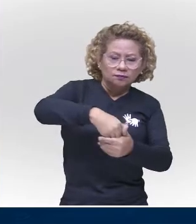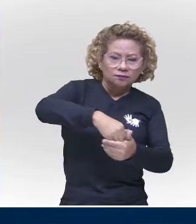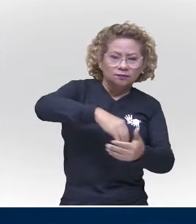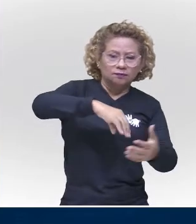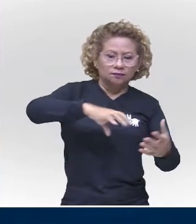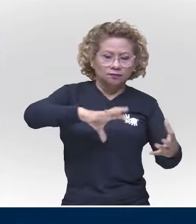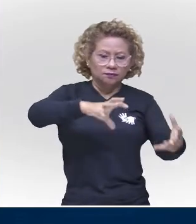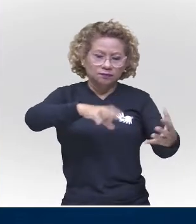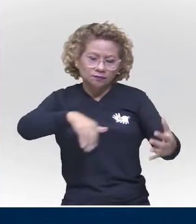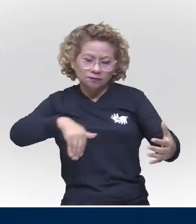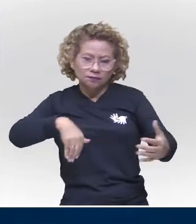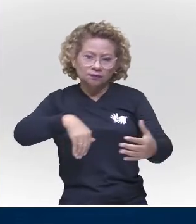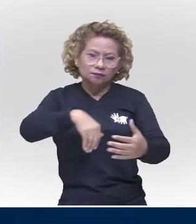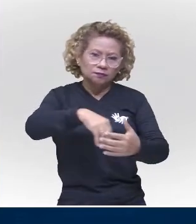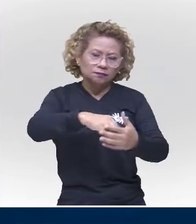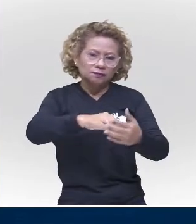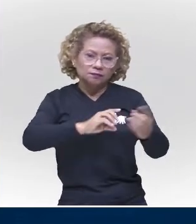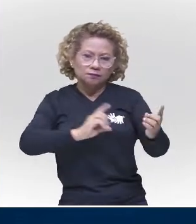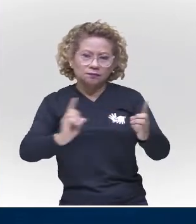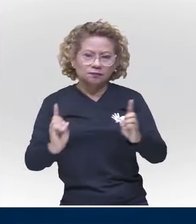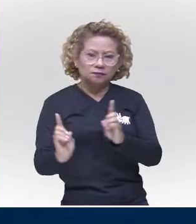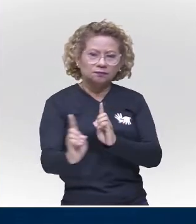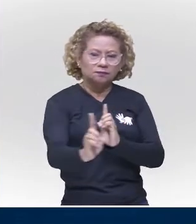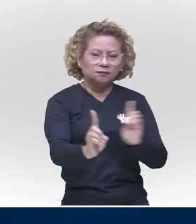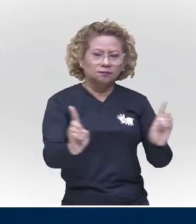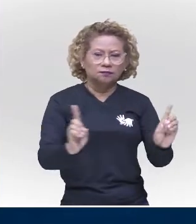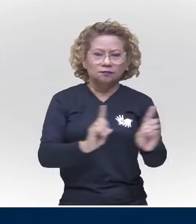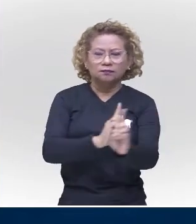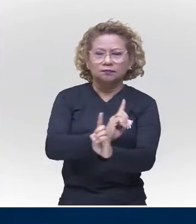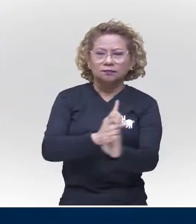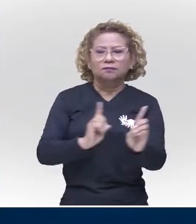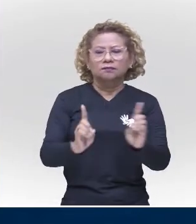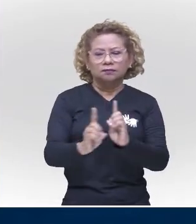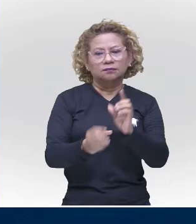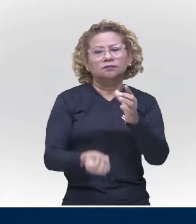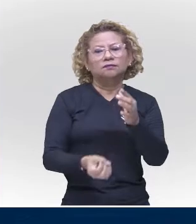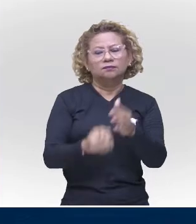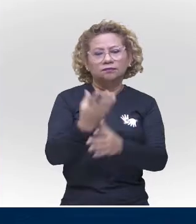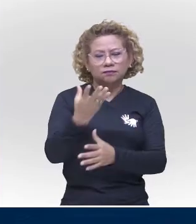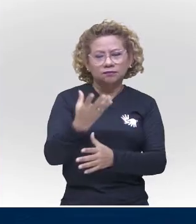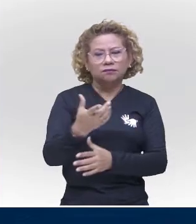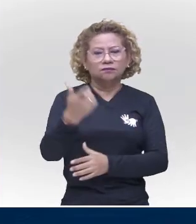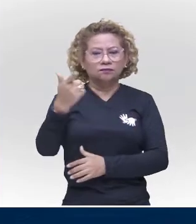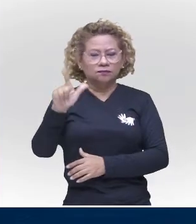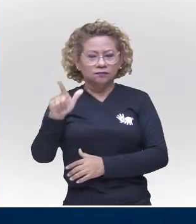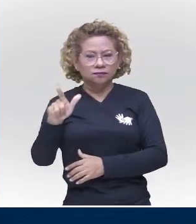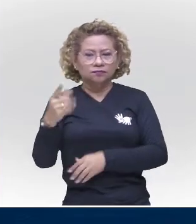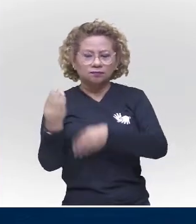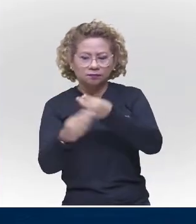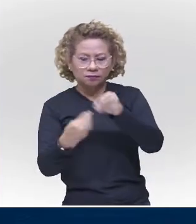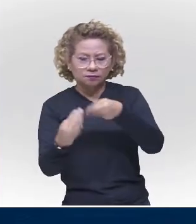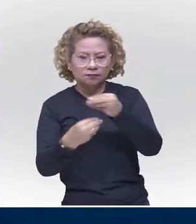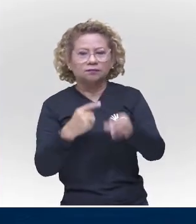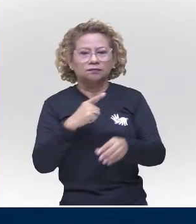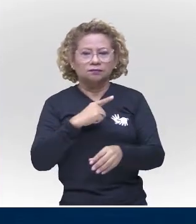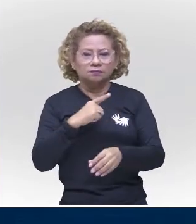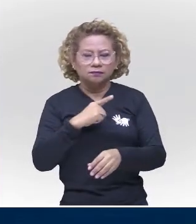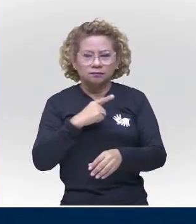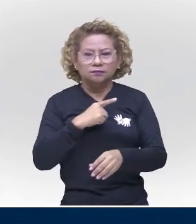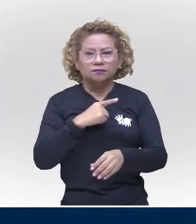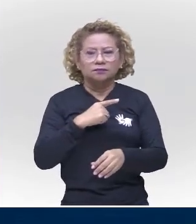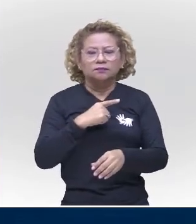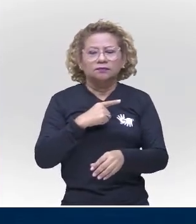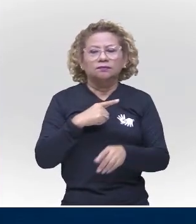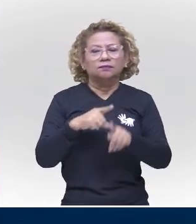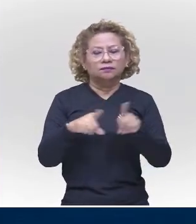Uniram esses dois, né, que deu origem ao futebol americano, que, claro, com as suas próprias características, as suas próprias